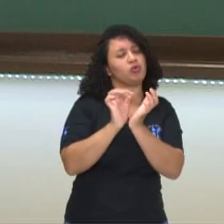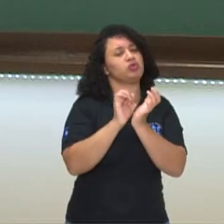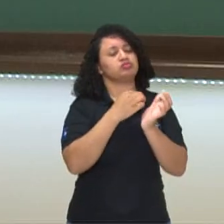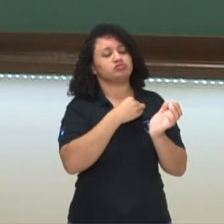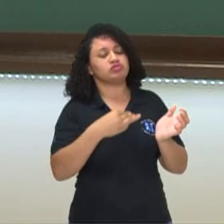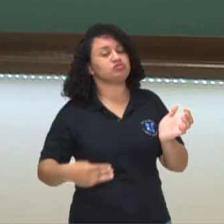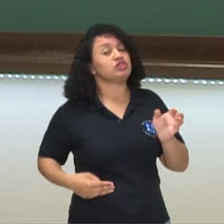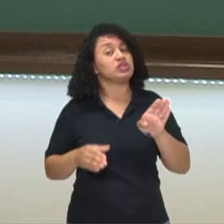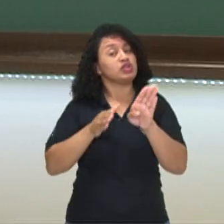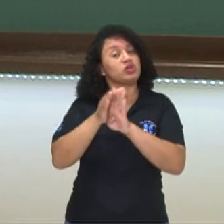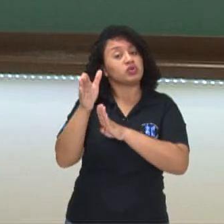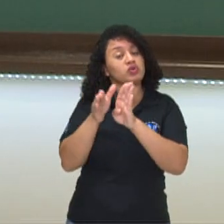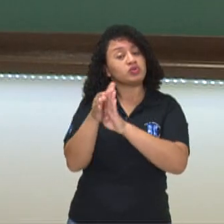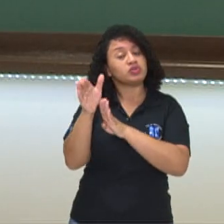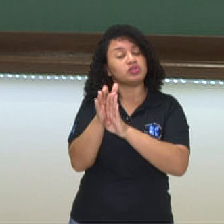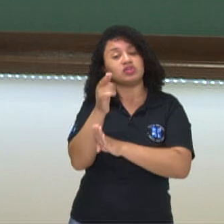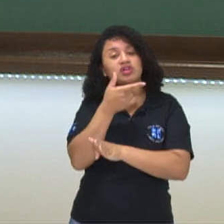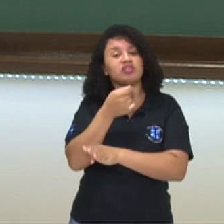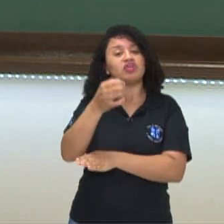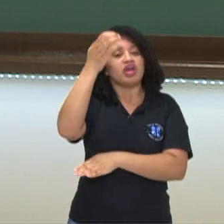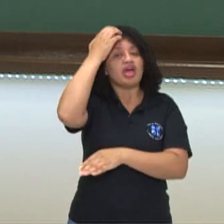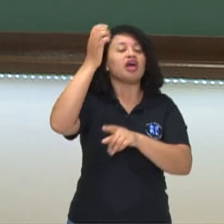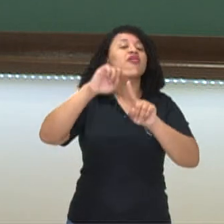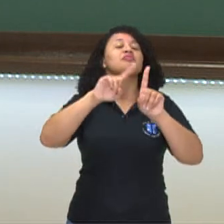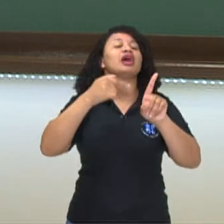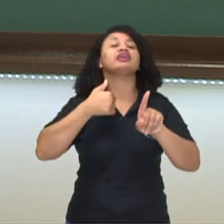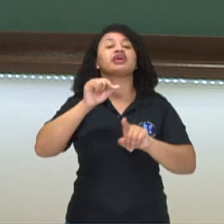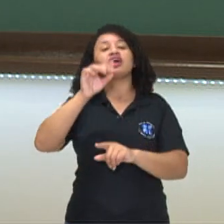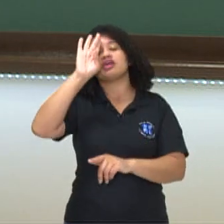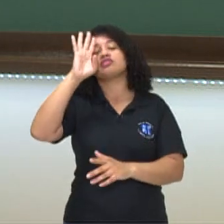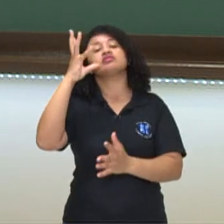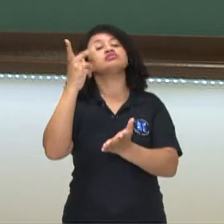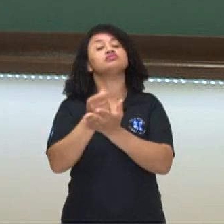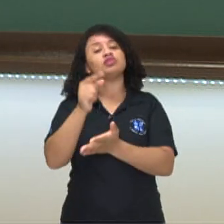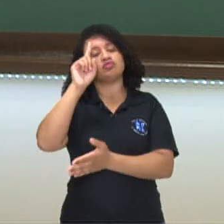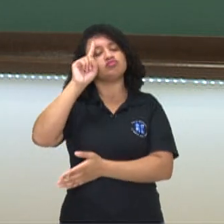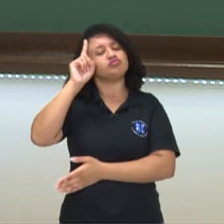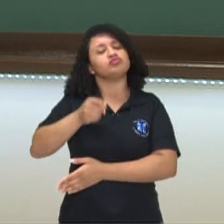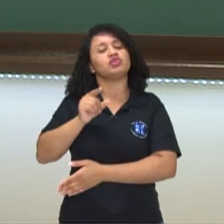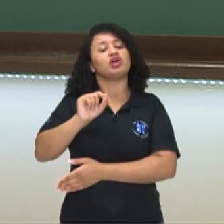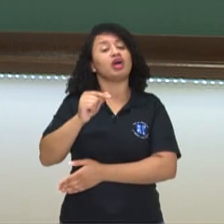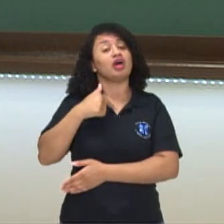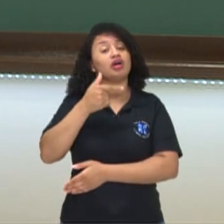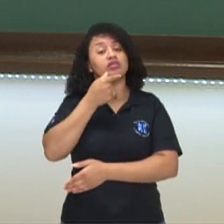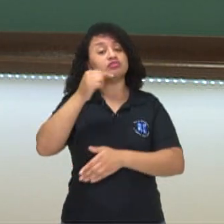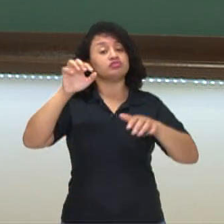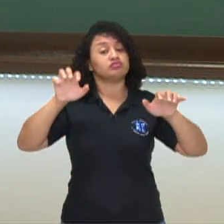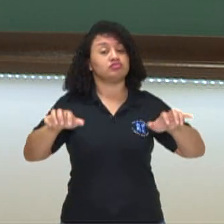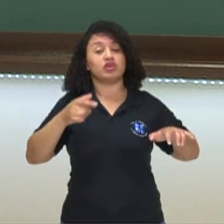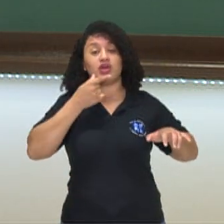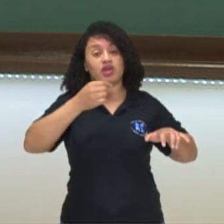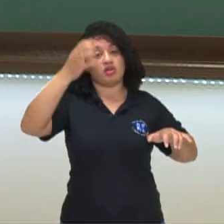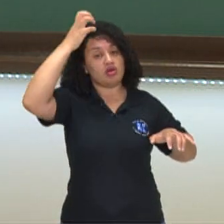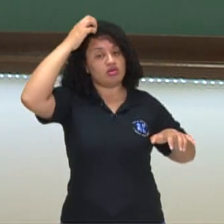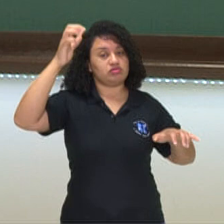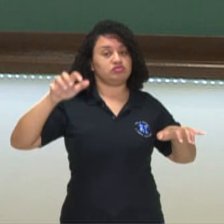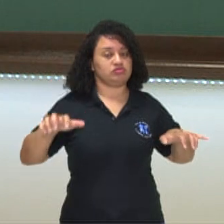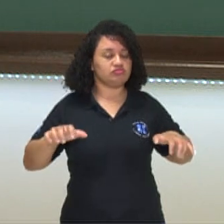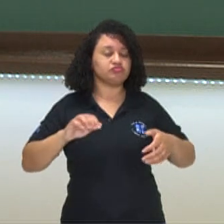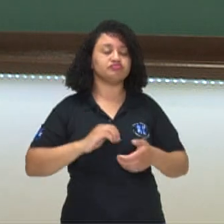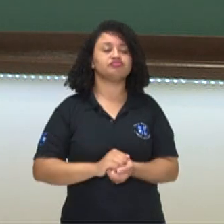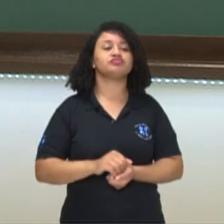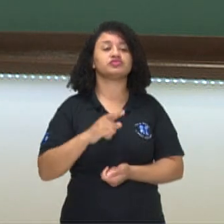que orientava o rei, mas a decisão final cabia a esse monarca absolutista. Se nós tínhamos os